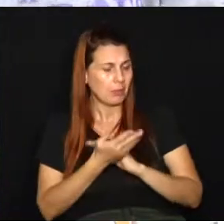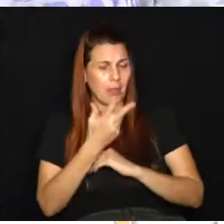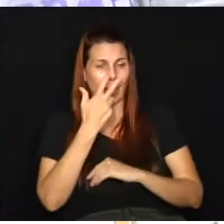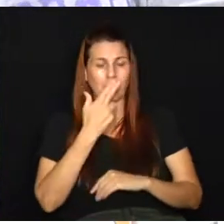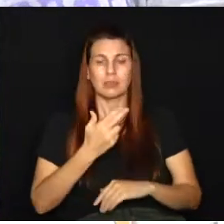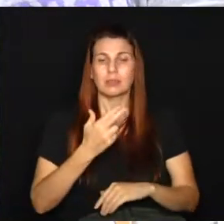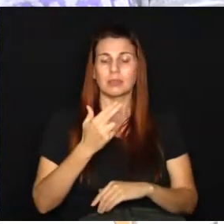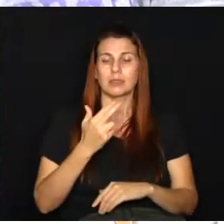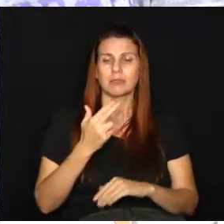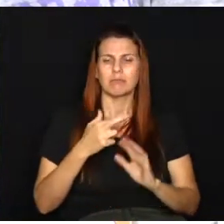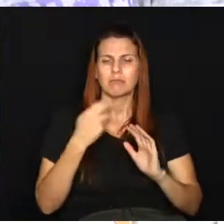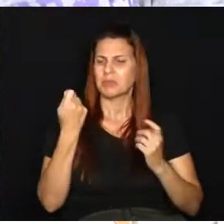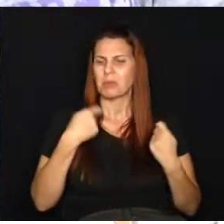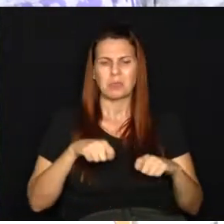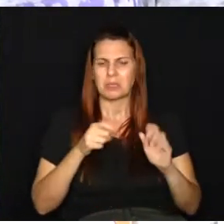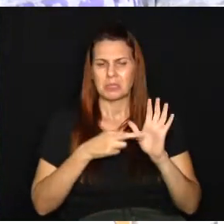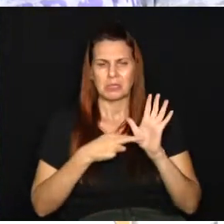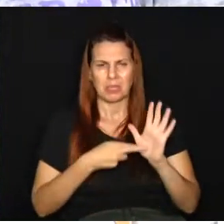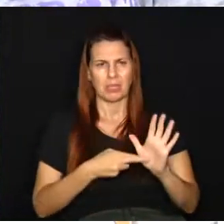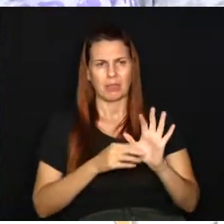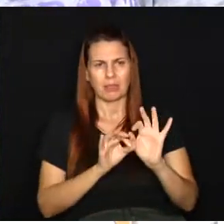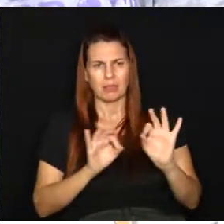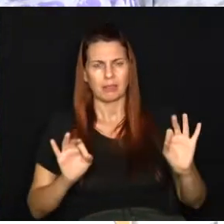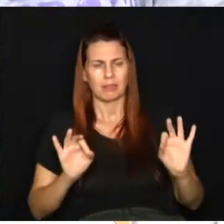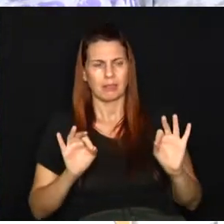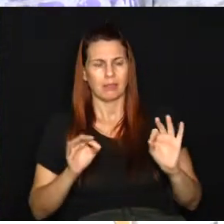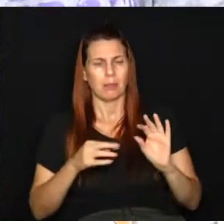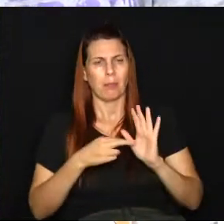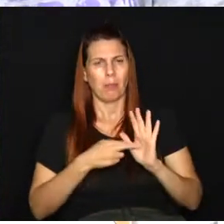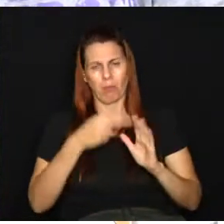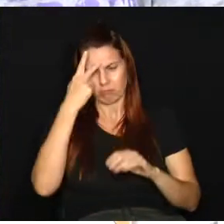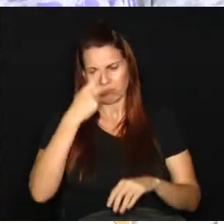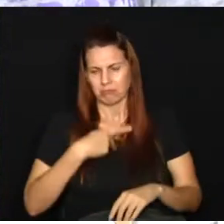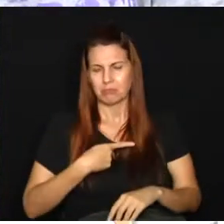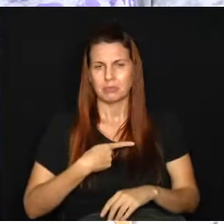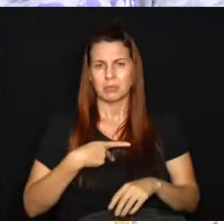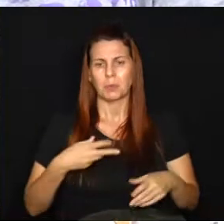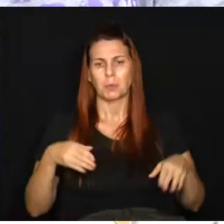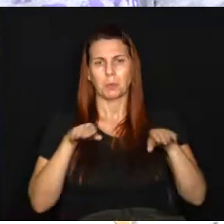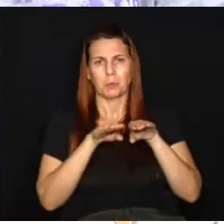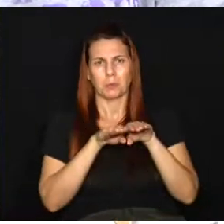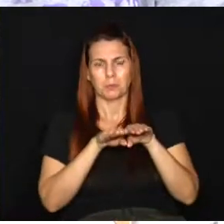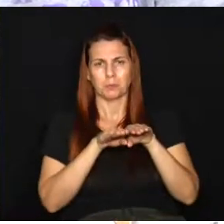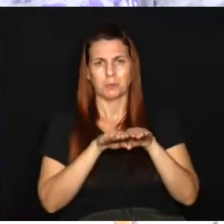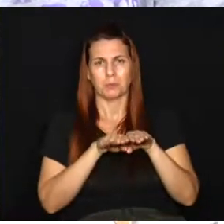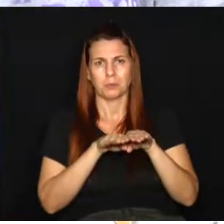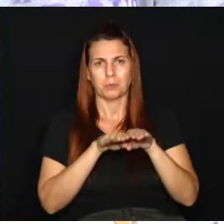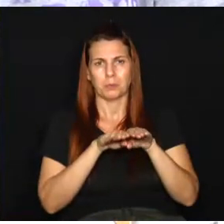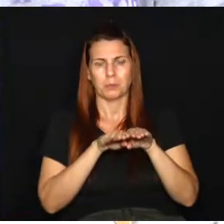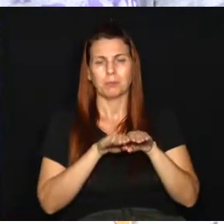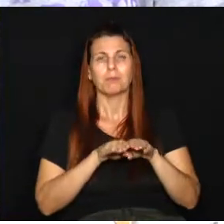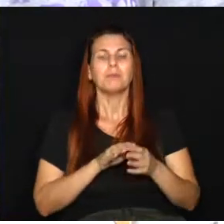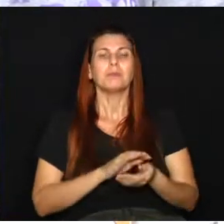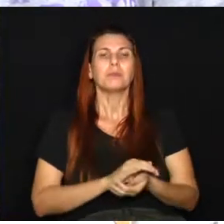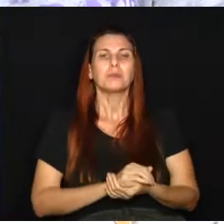uma representação, uma possibilidade de igualdade, né, no mundo que a gente